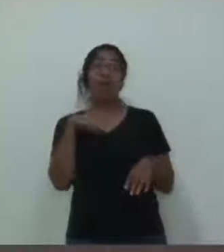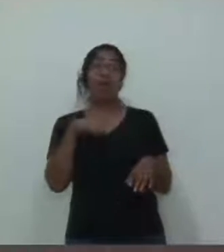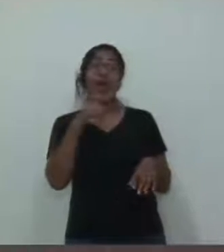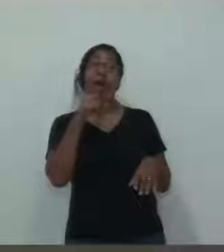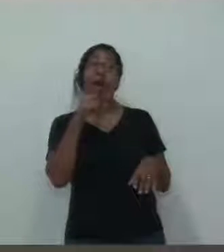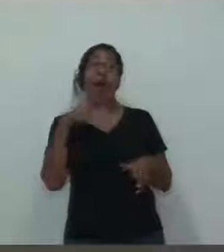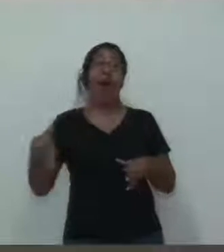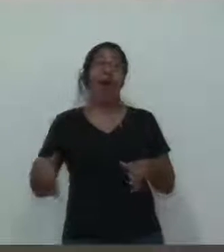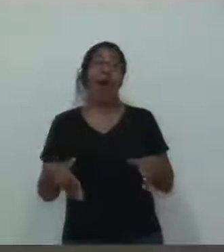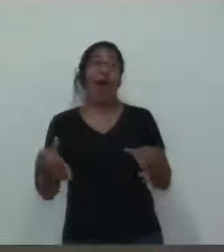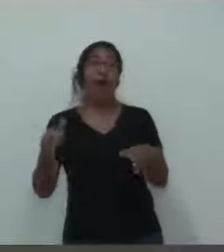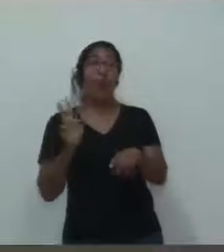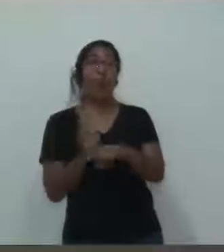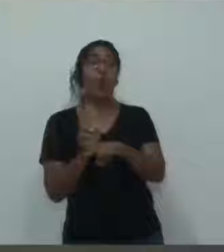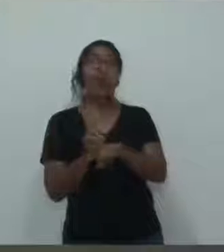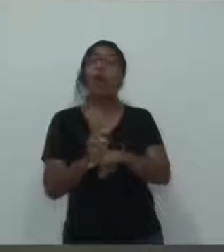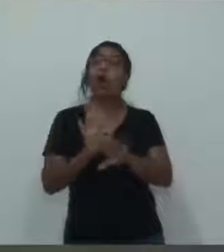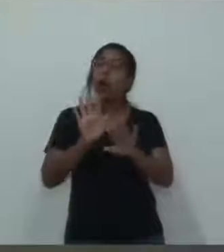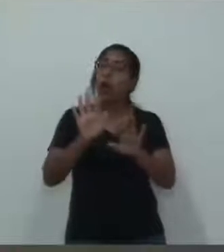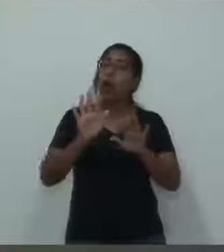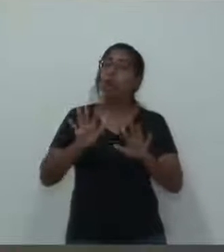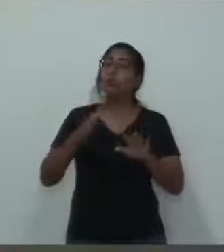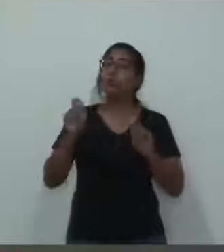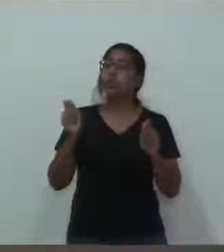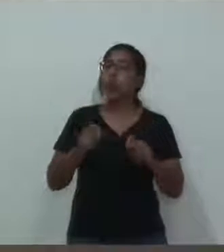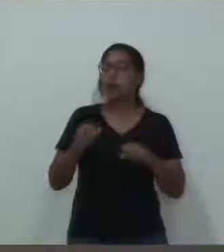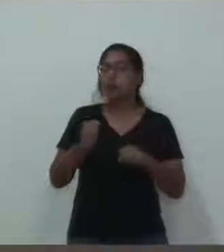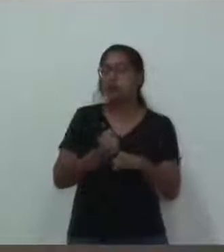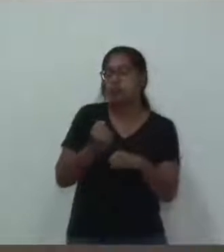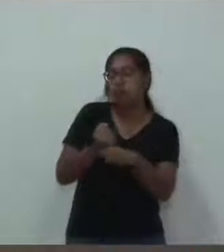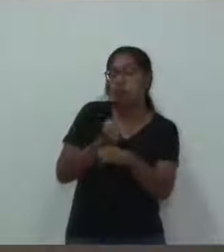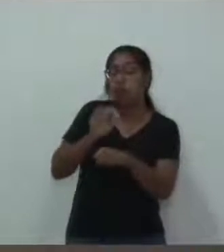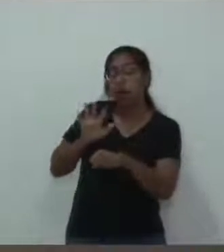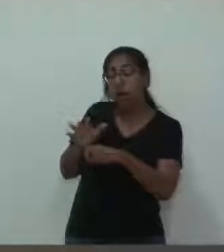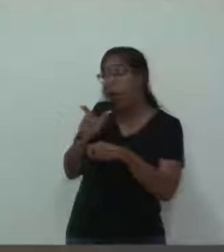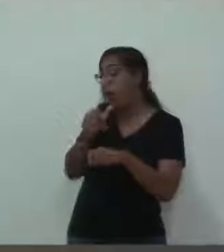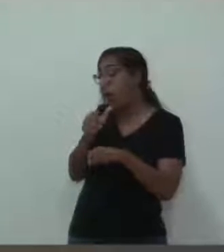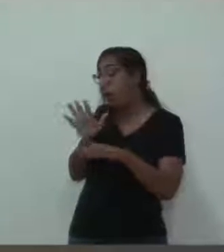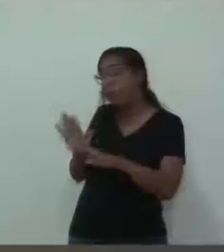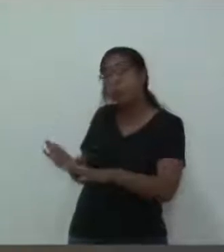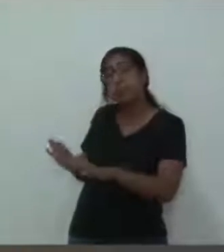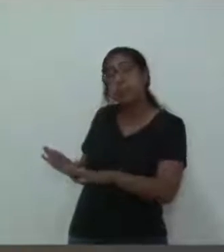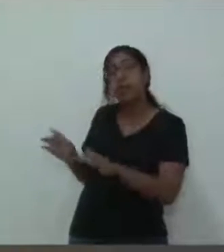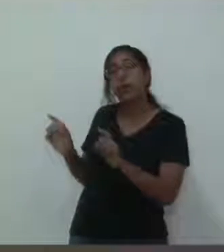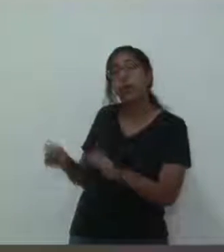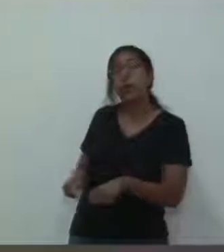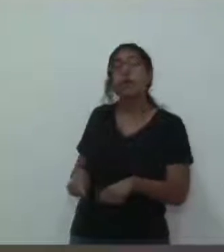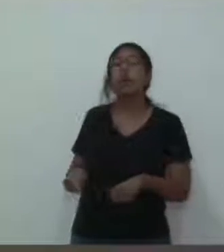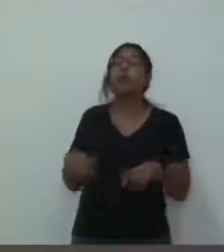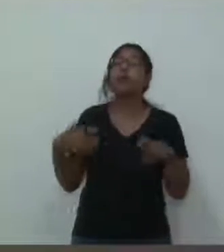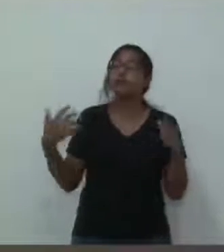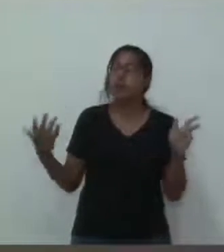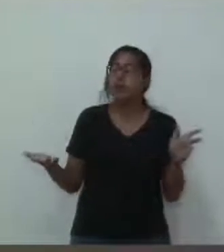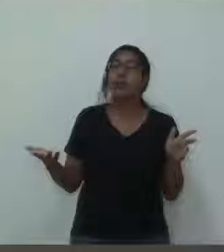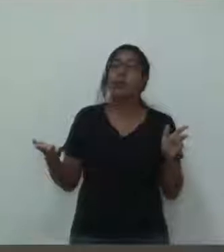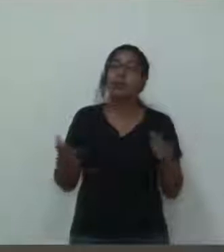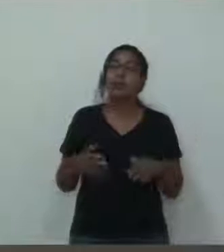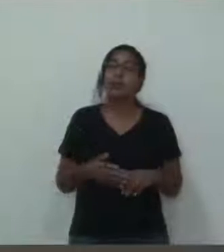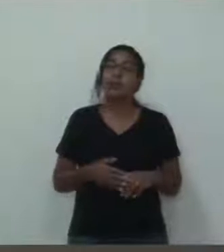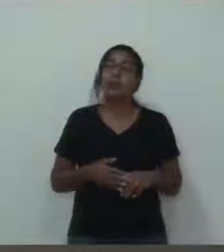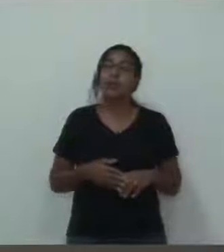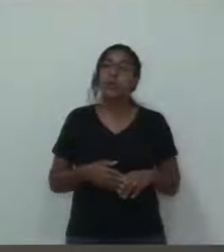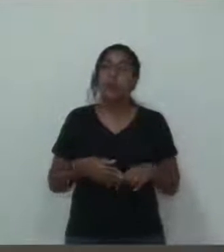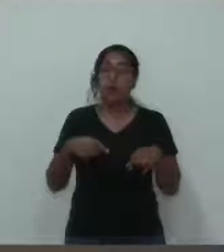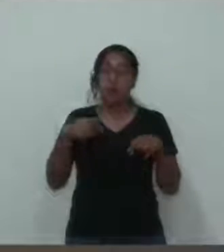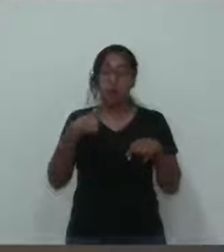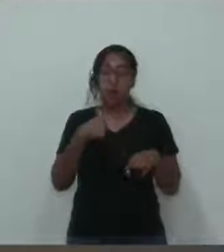for feito no futuro, preservando a nascente. Tecnicamente, é possível. Tá? É por esse motivo que